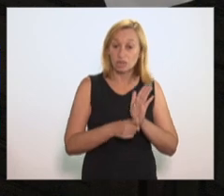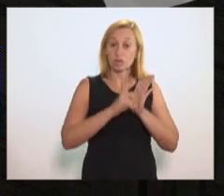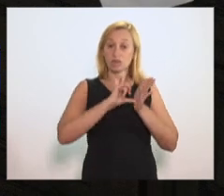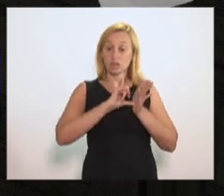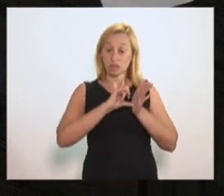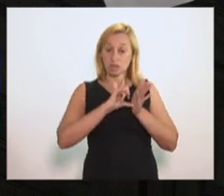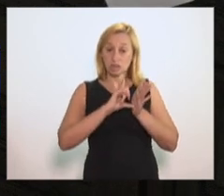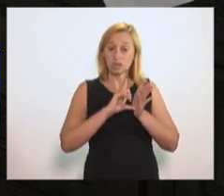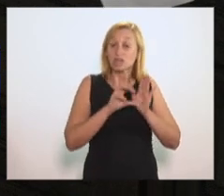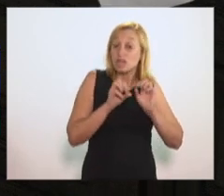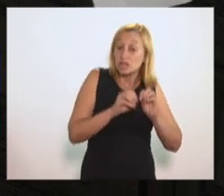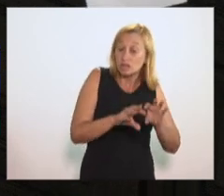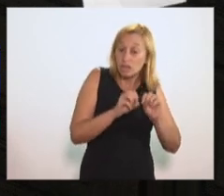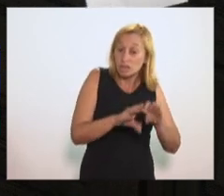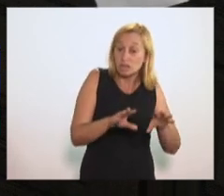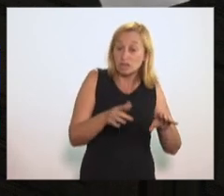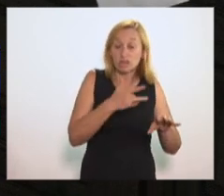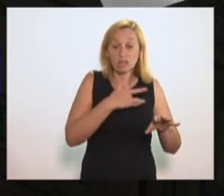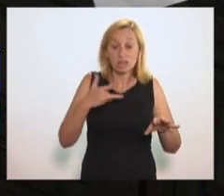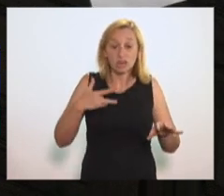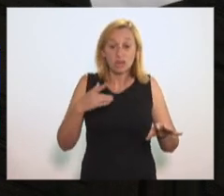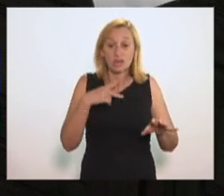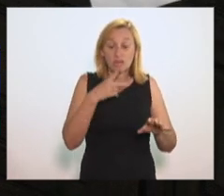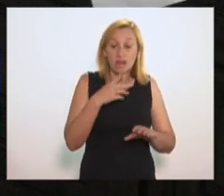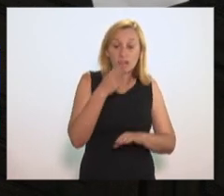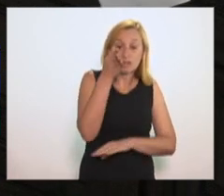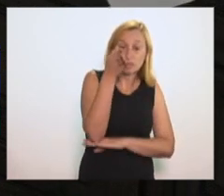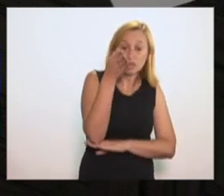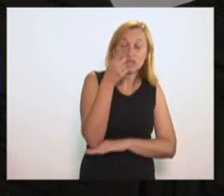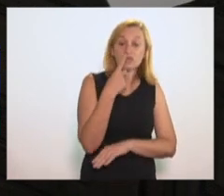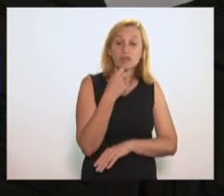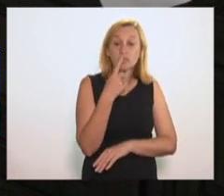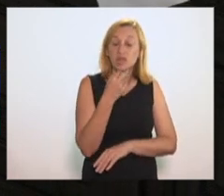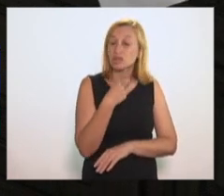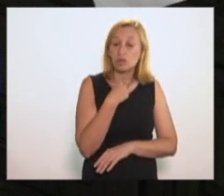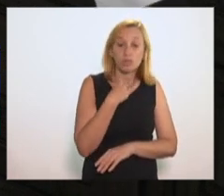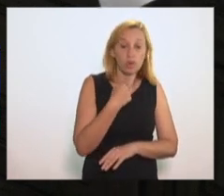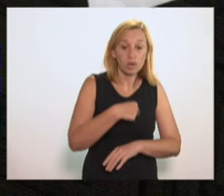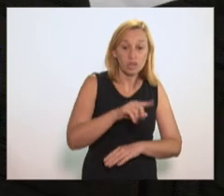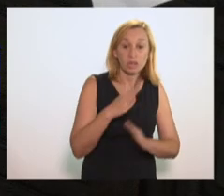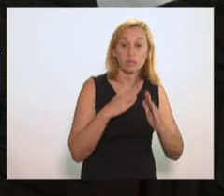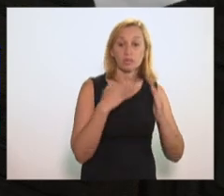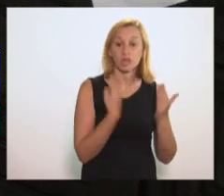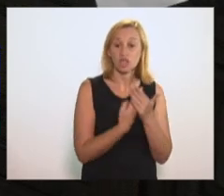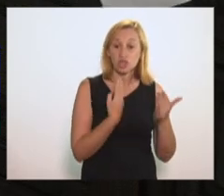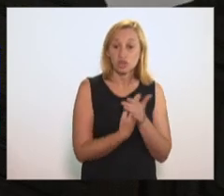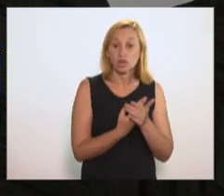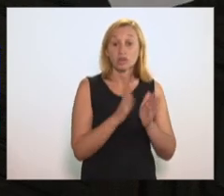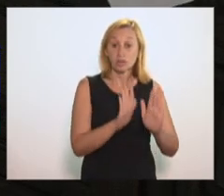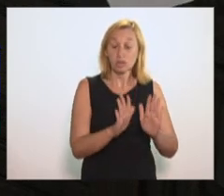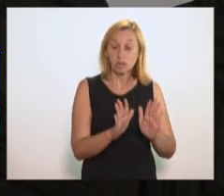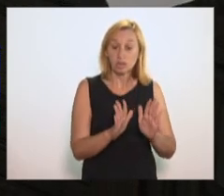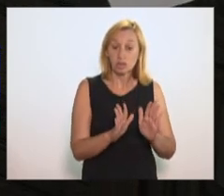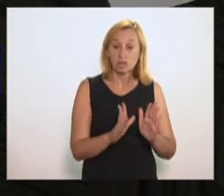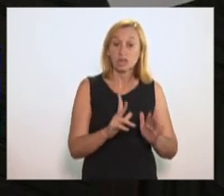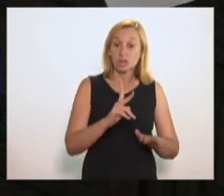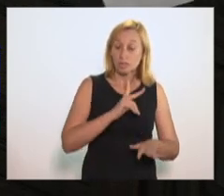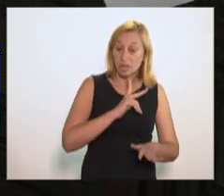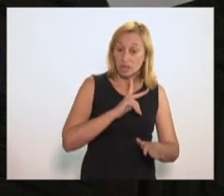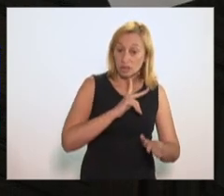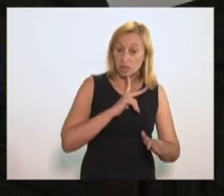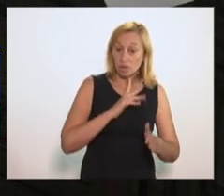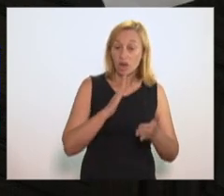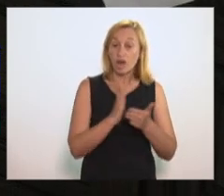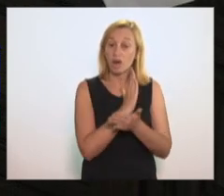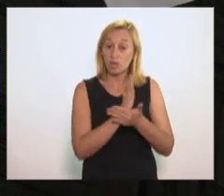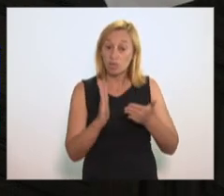Educação e da Saúde que dizia que em bandeira vermelha não tem condições de ter aula isso significa que na rede privada principalmente em algumas redes